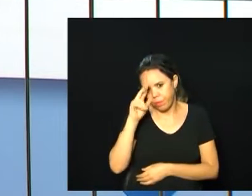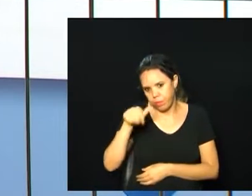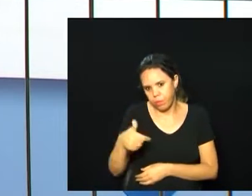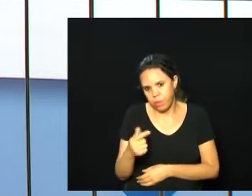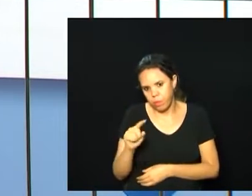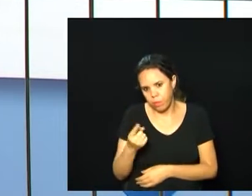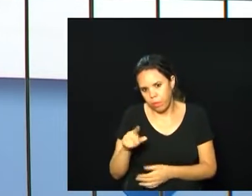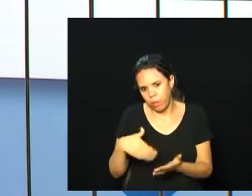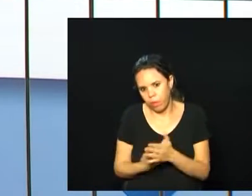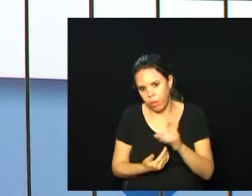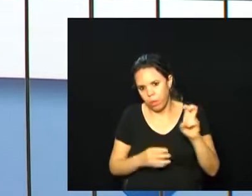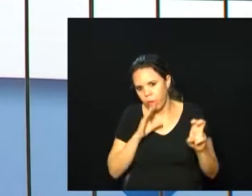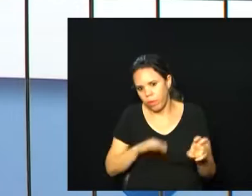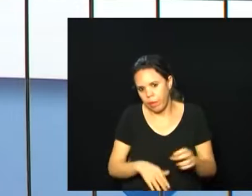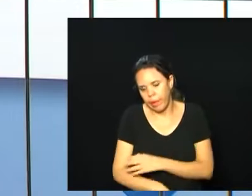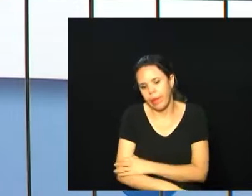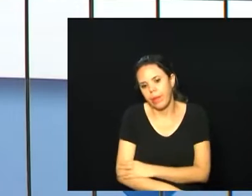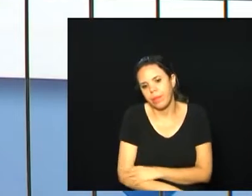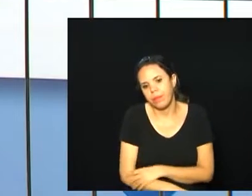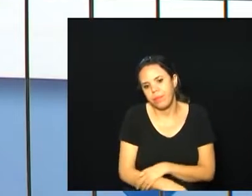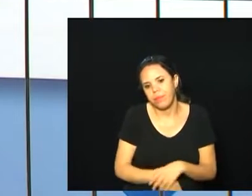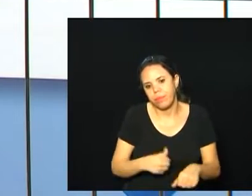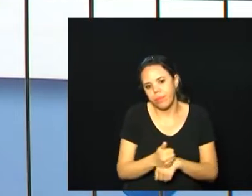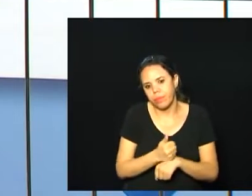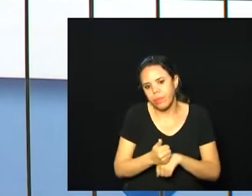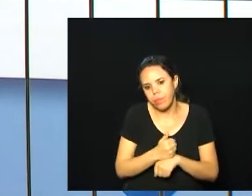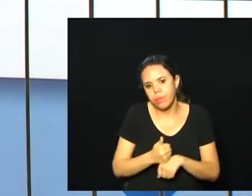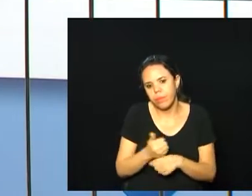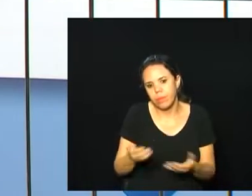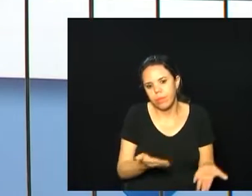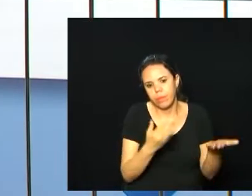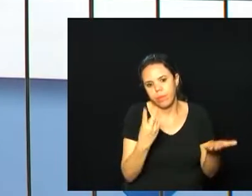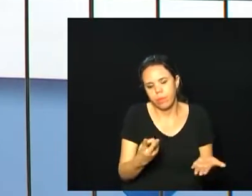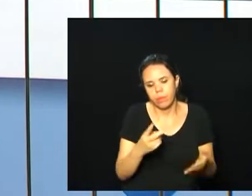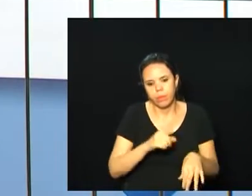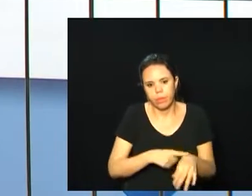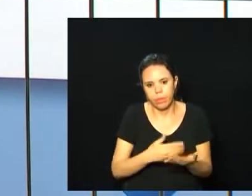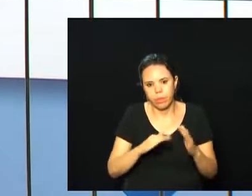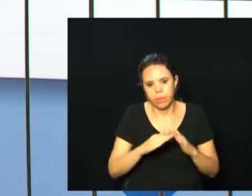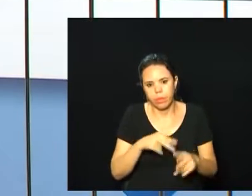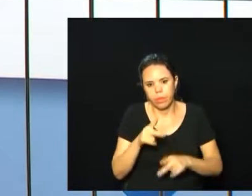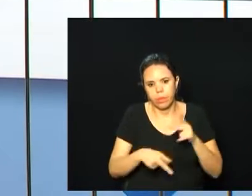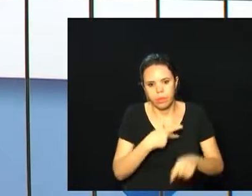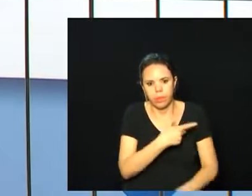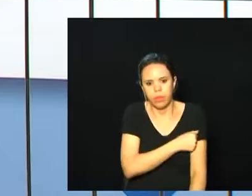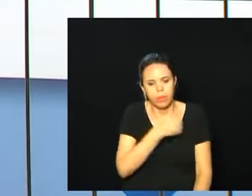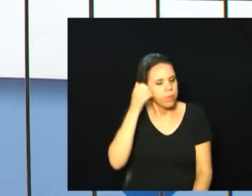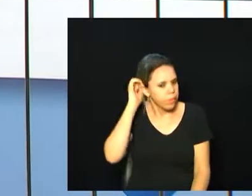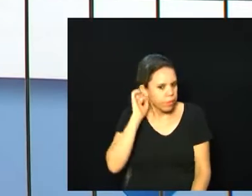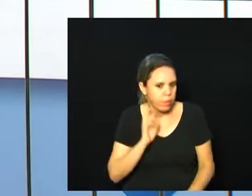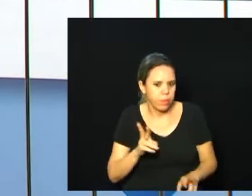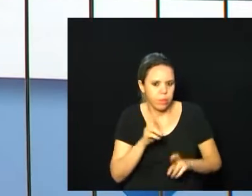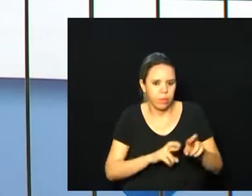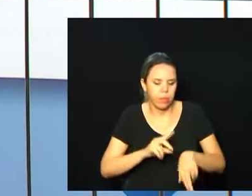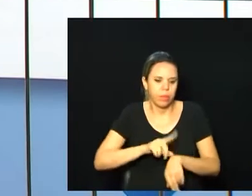entre 1 e 5 horas da tarde. Esses profissionais vão então pegar os 2 turnos escolares para vacinar e ver quem está